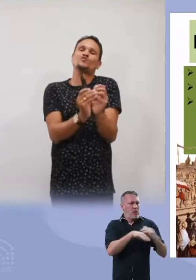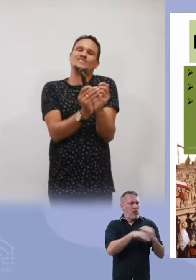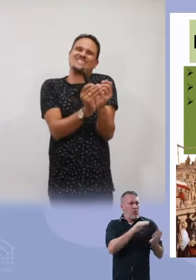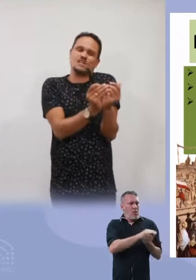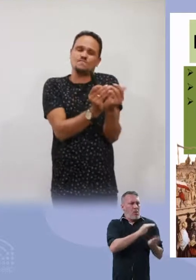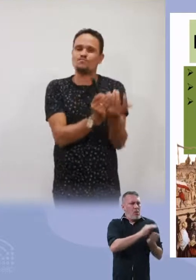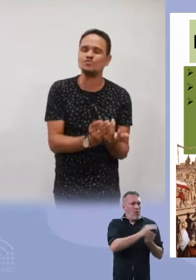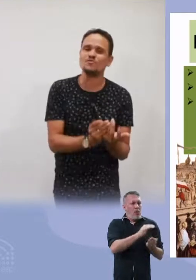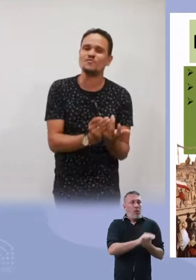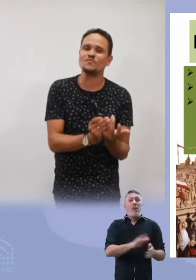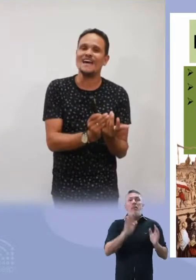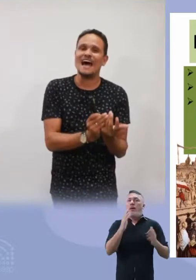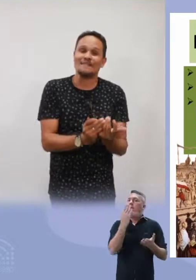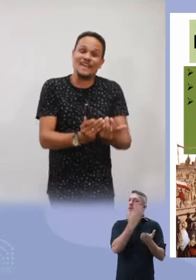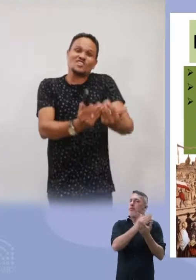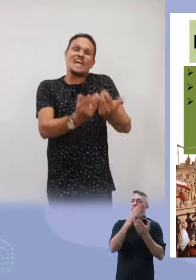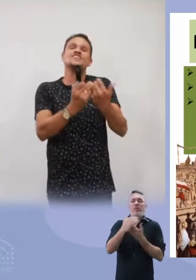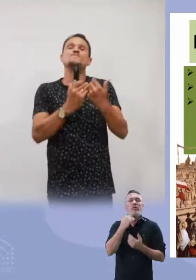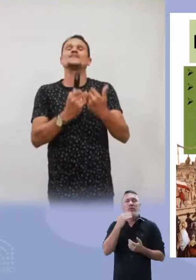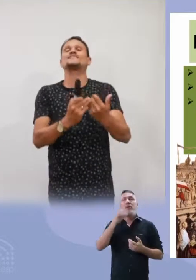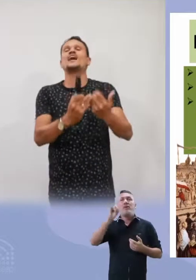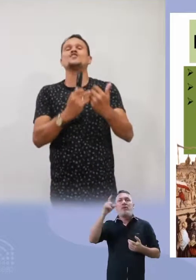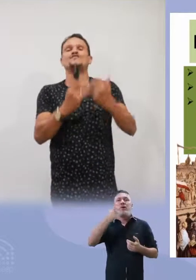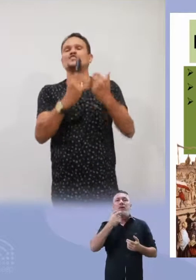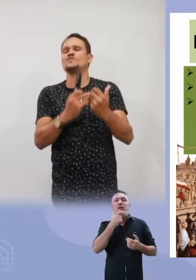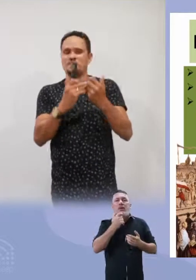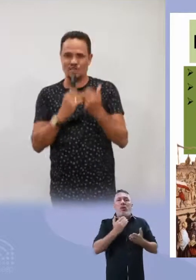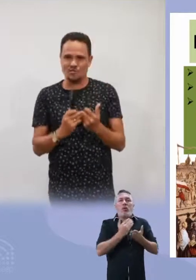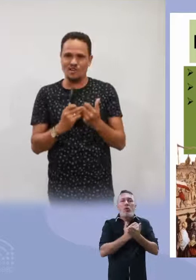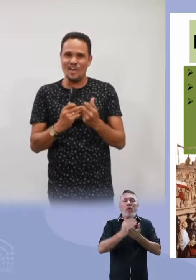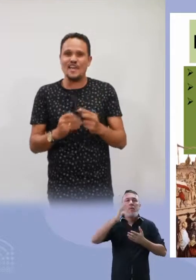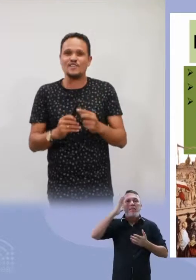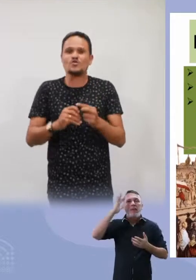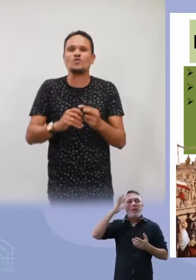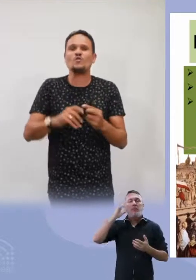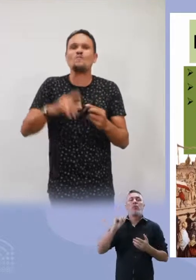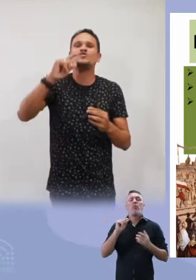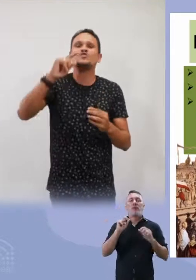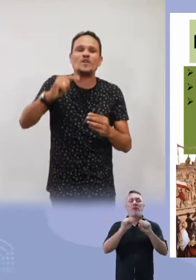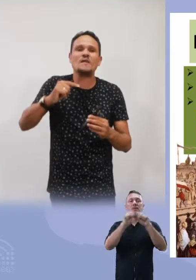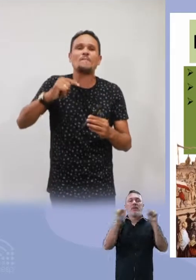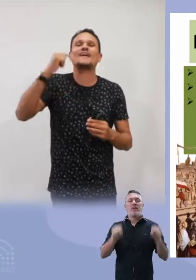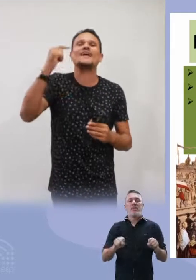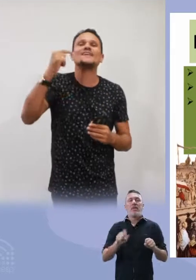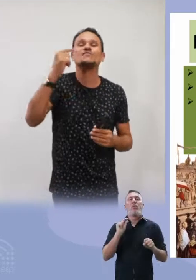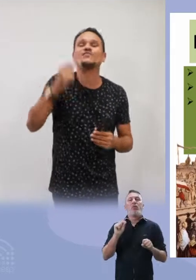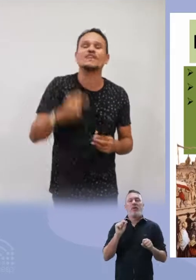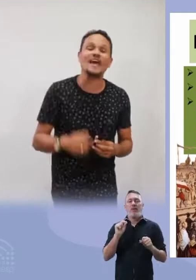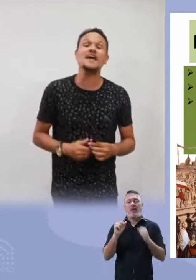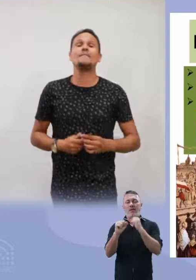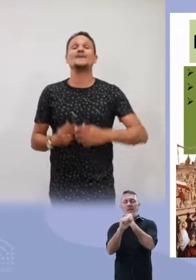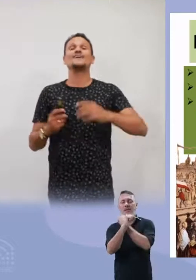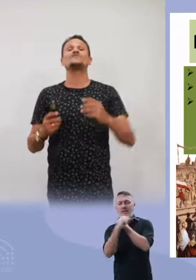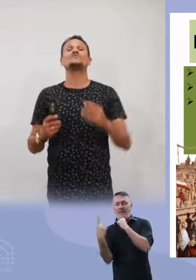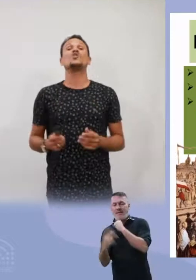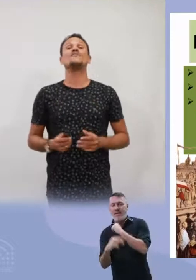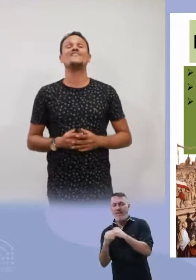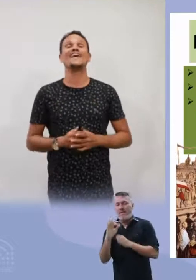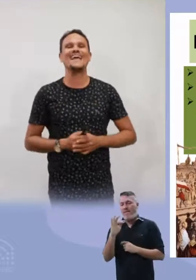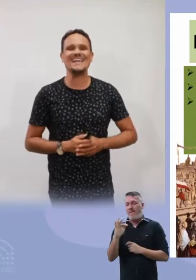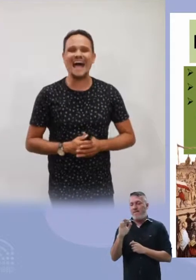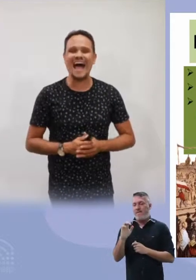abandonar os campos, deixar de plantar arroz, feijão e milho e substituir pela criação de quê? Pela criação